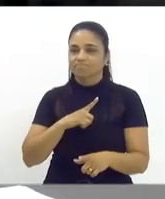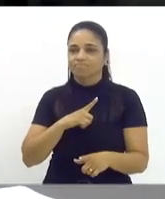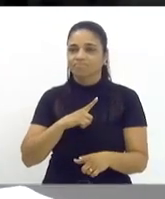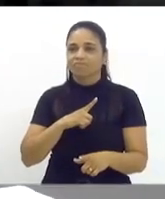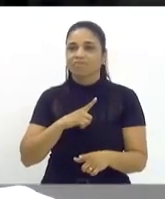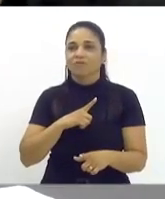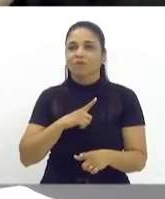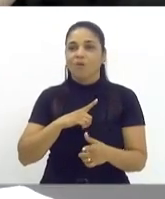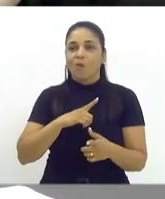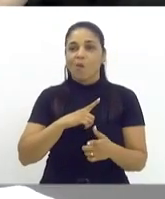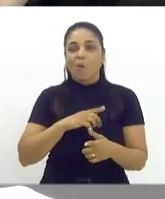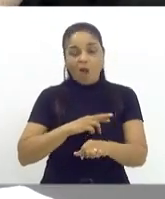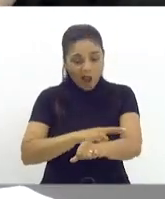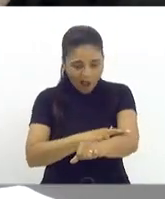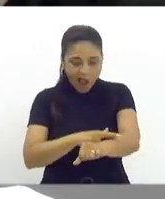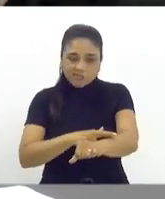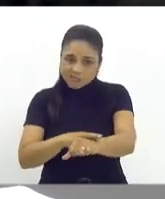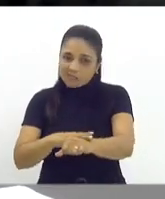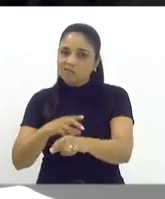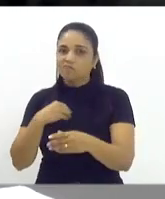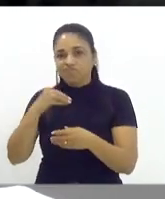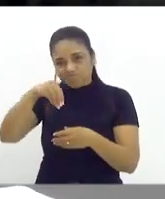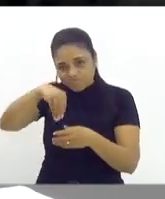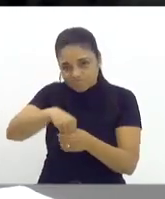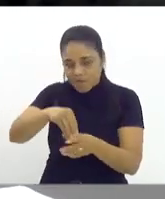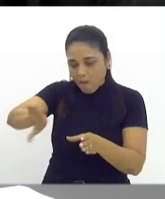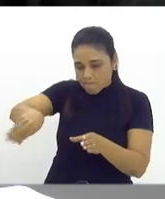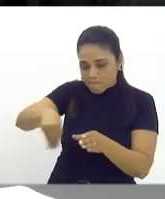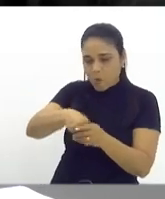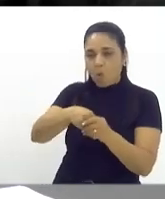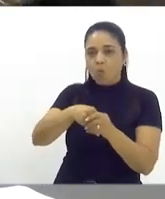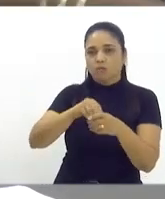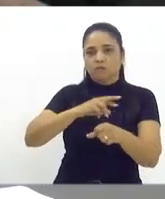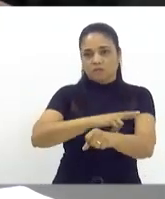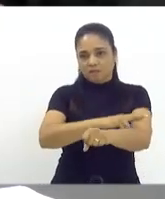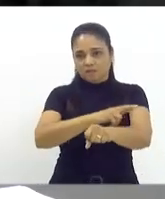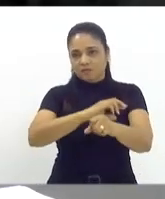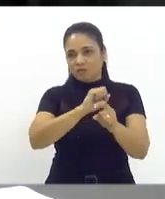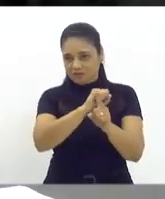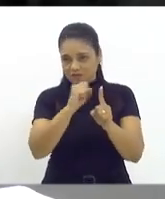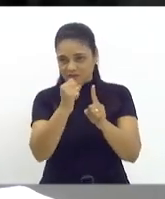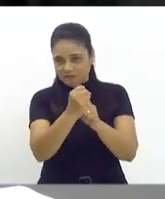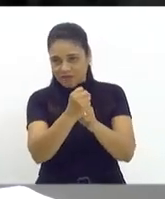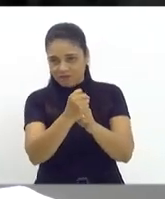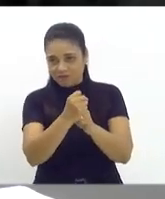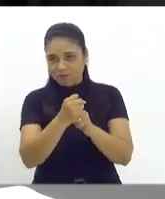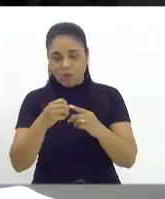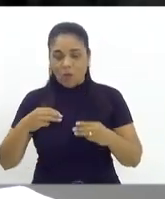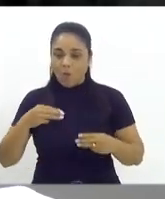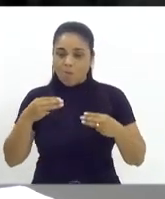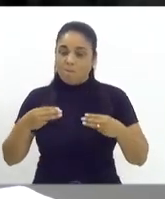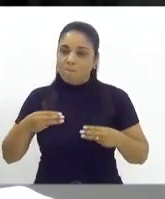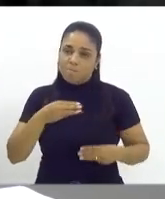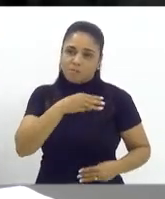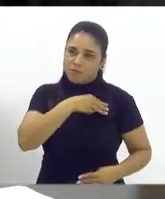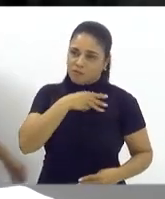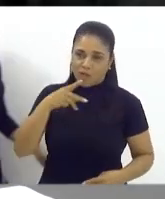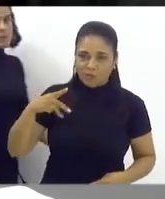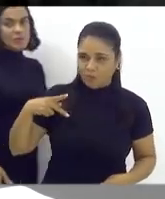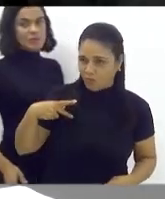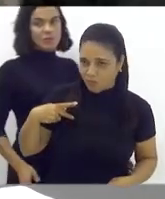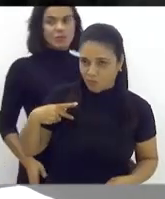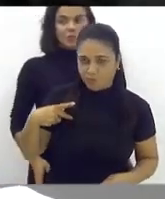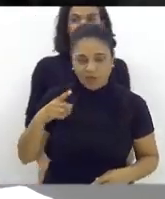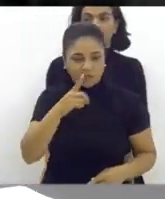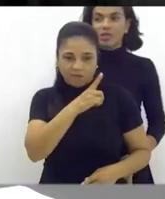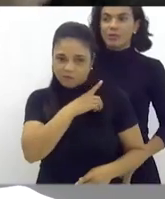racismo Ele está na nossa sociedade né esse é o meu entendimento não é um ministério público que é racista não é o judiciário que é racista nem